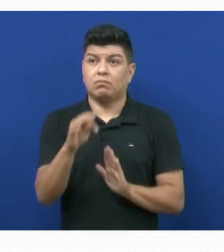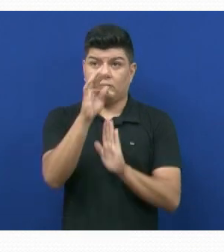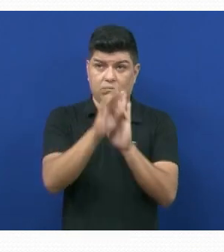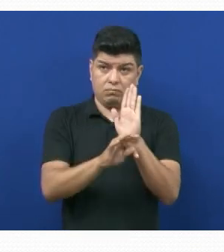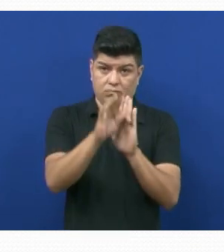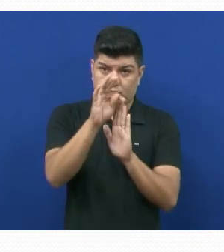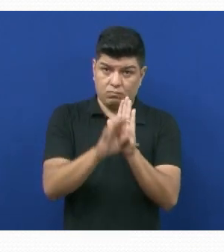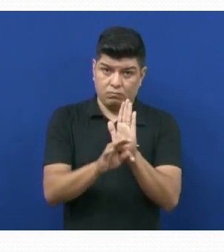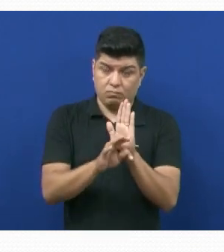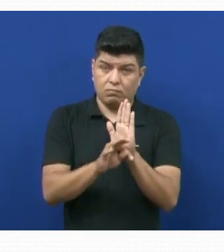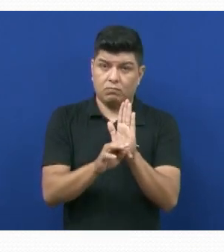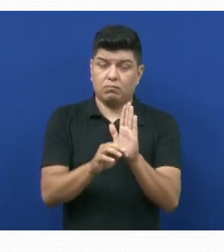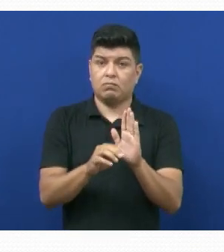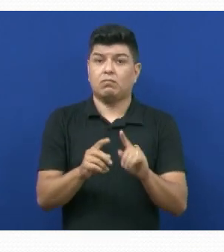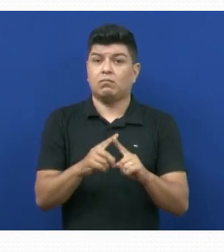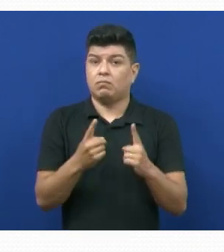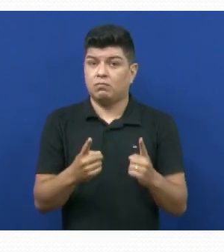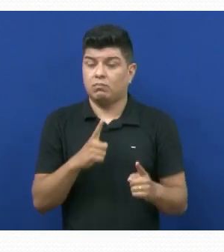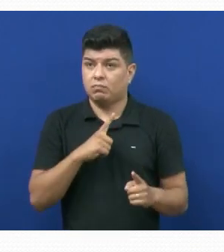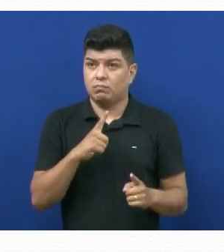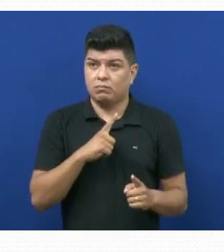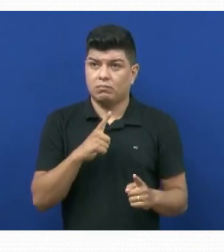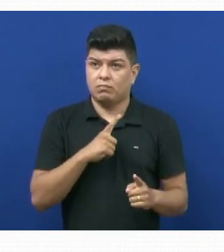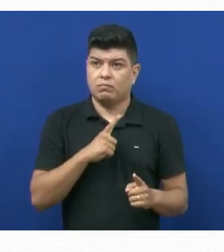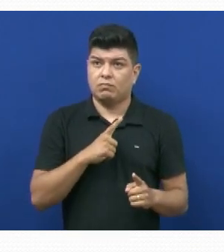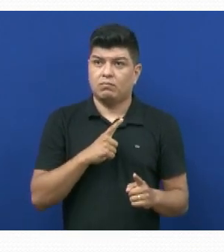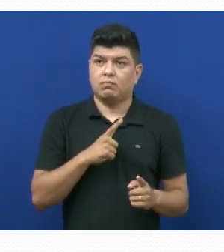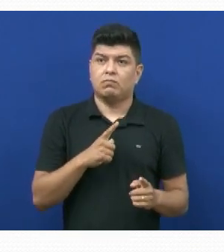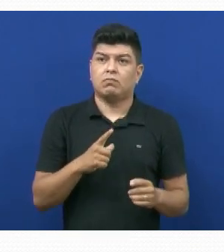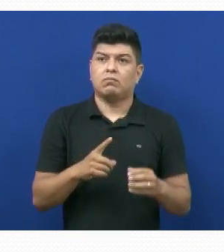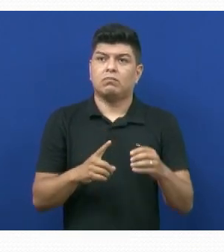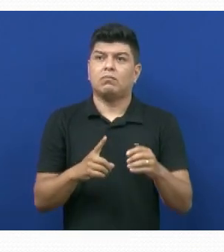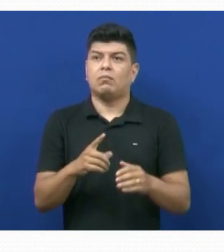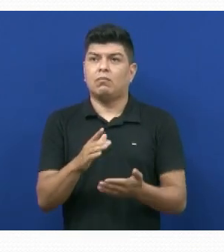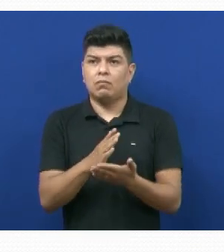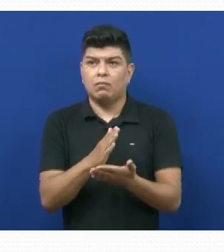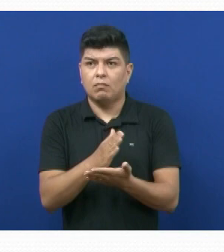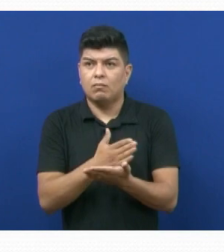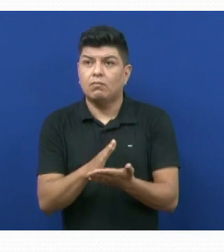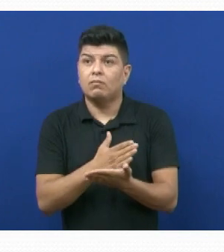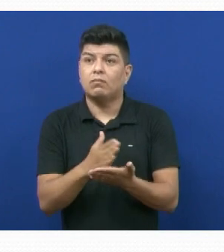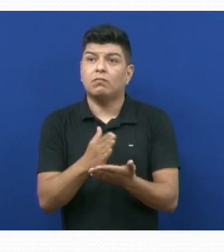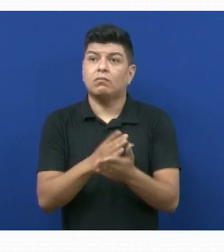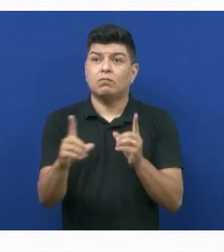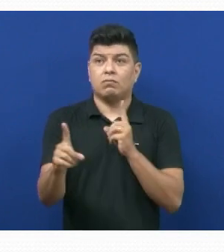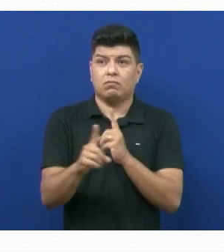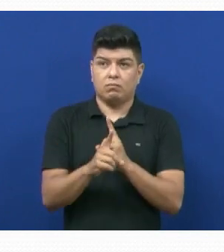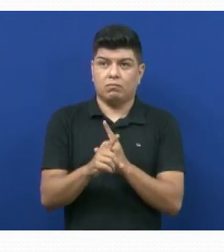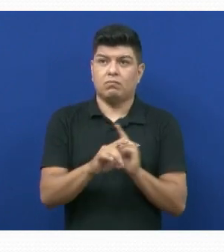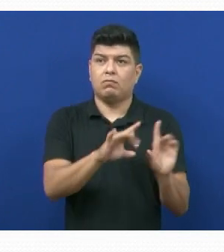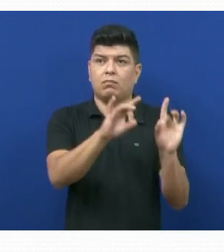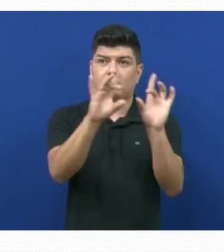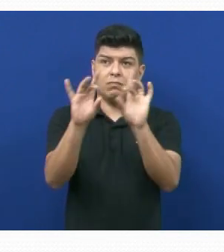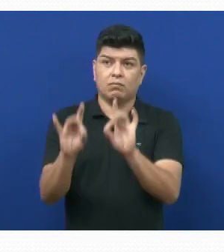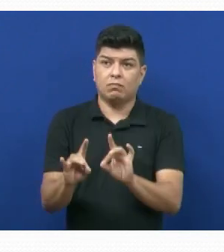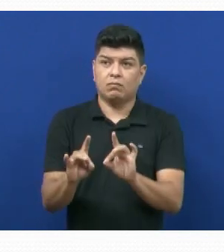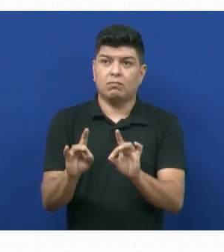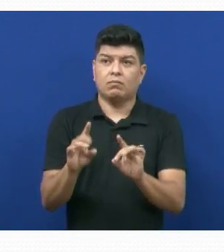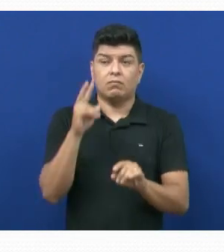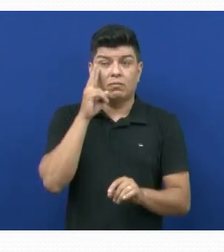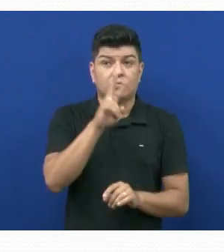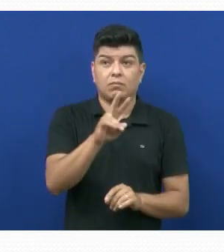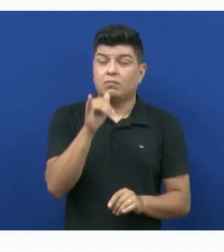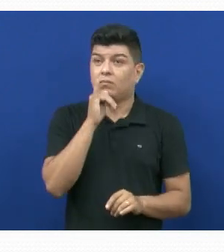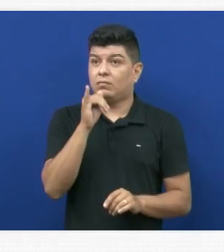texto puramente injuntivo, mas nós temos os que predominam, ou onde eles se encontram especificamente. E nós vamos ver